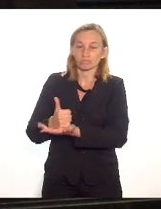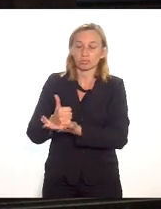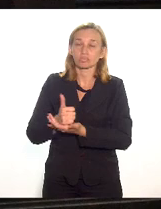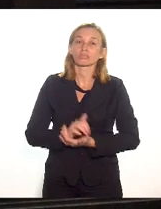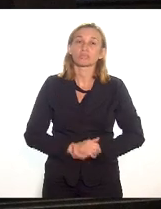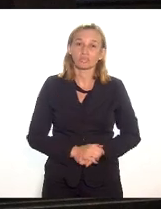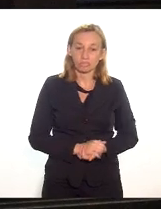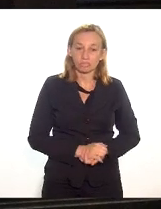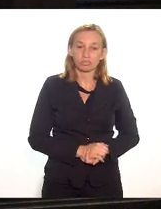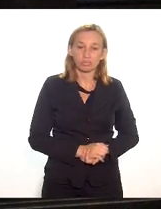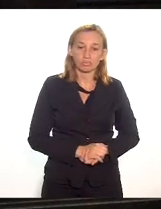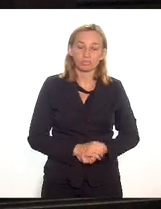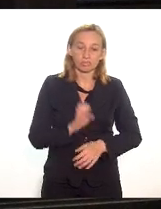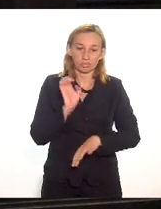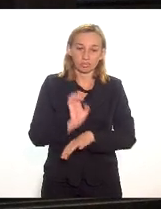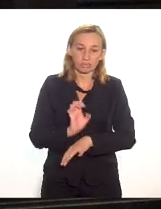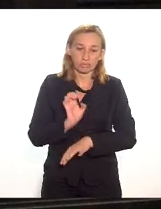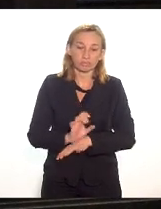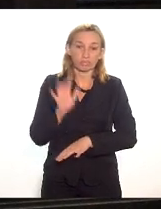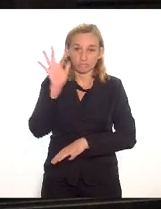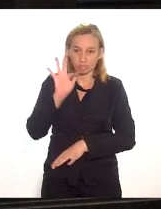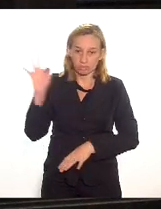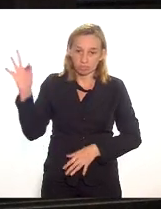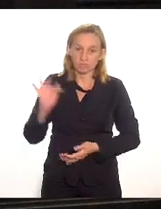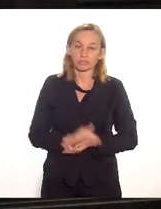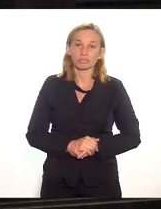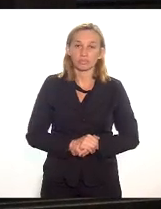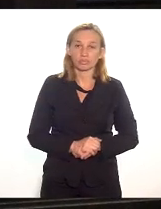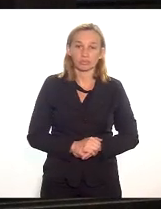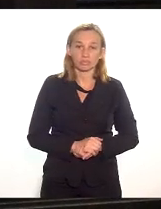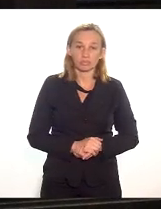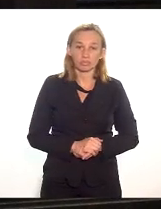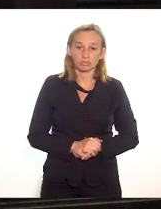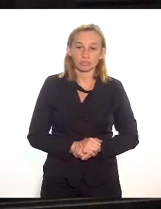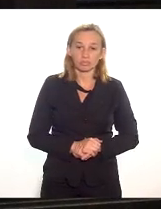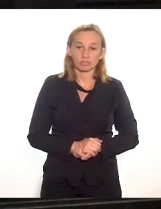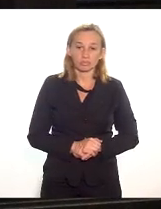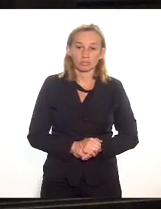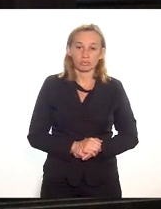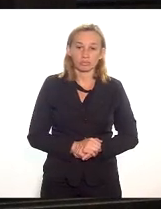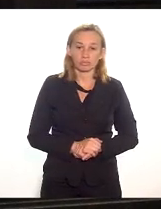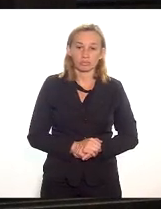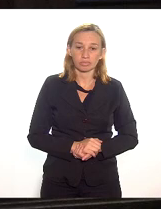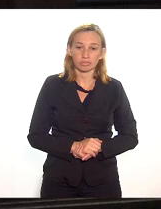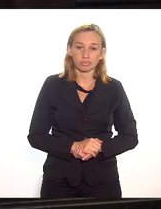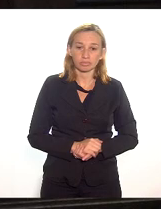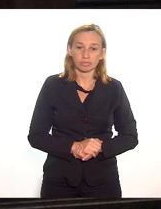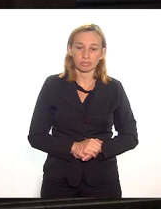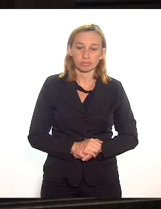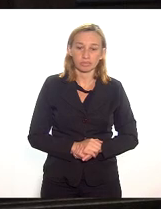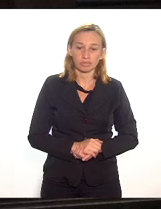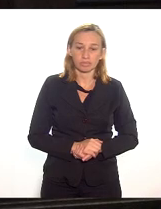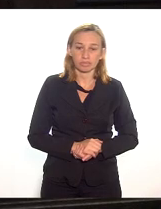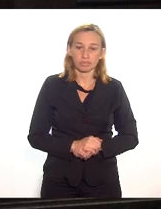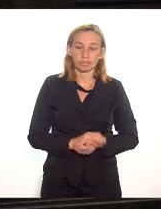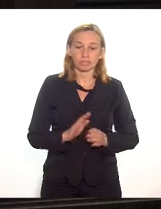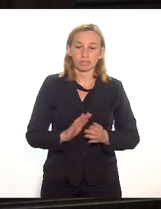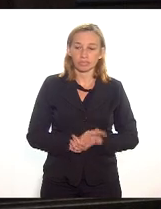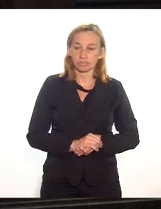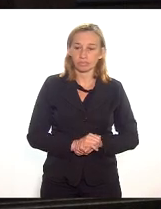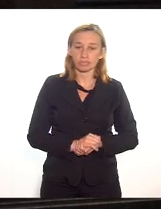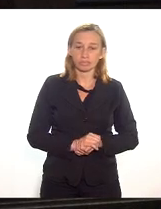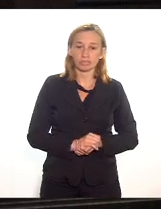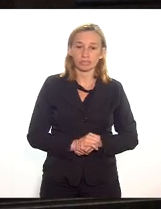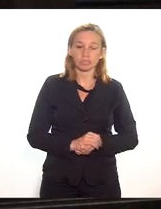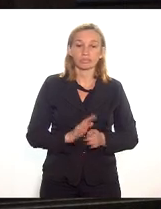altivez deste Estado da Federação, que é a cara do Brasil no mundo, que é a porta de entrada